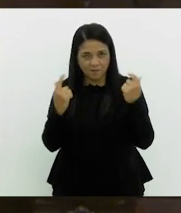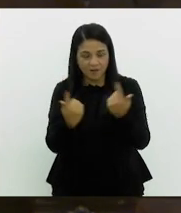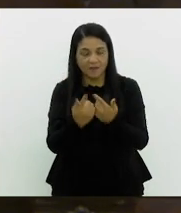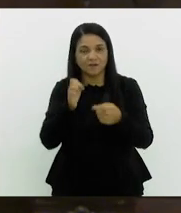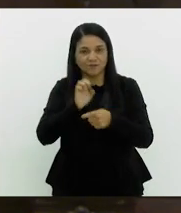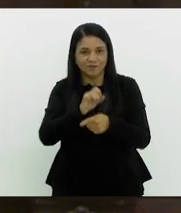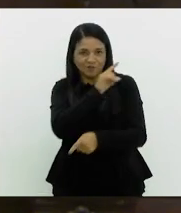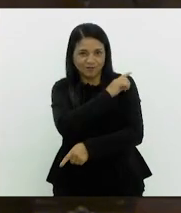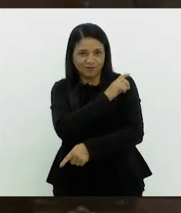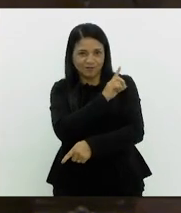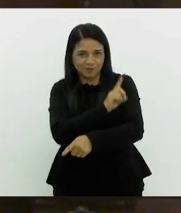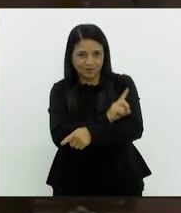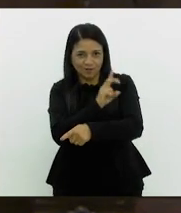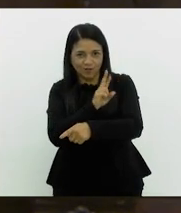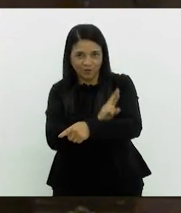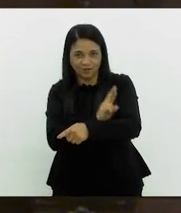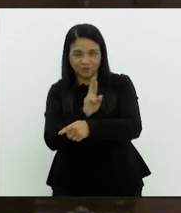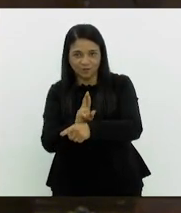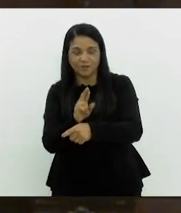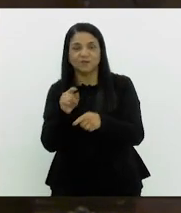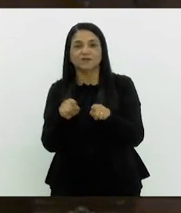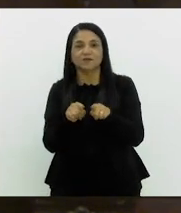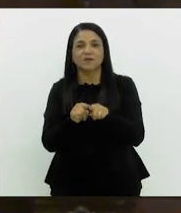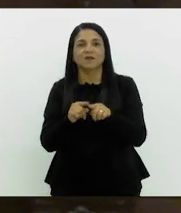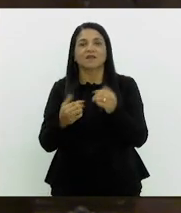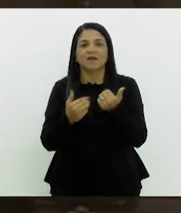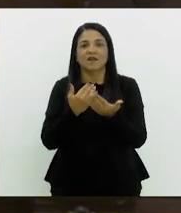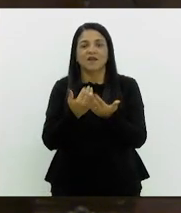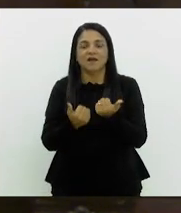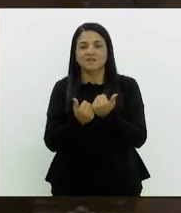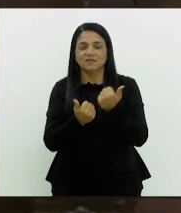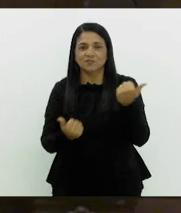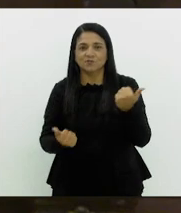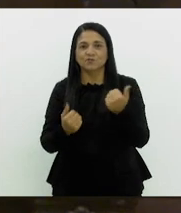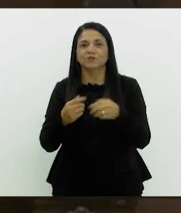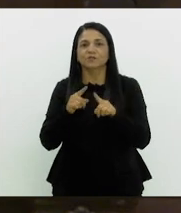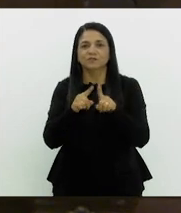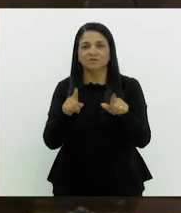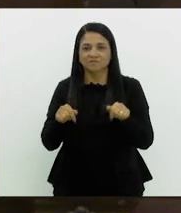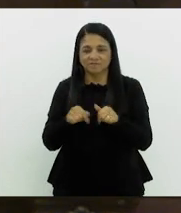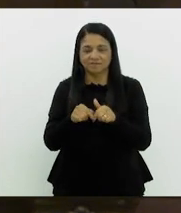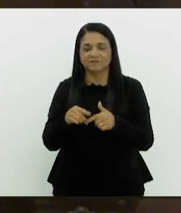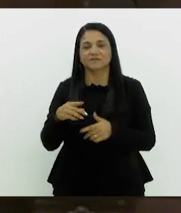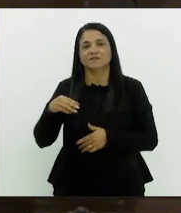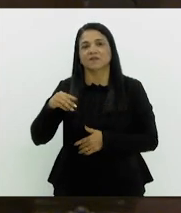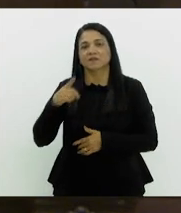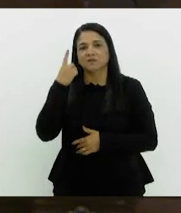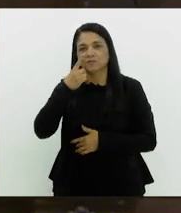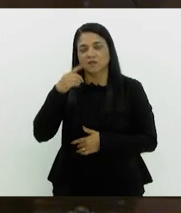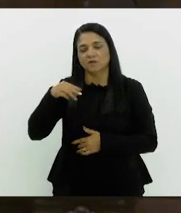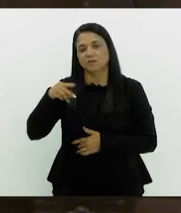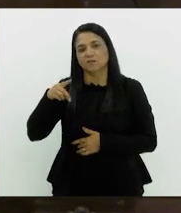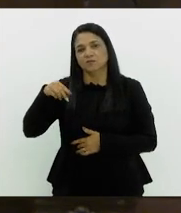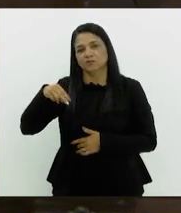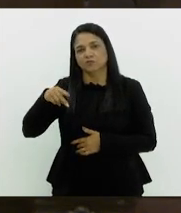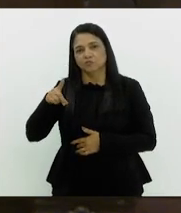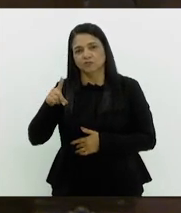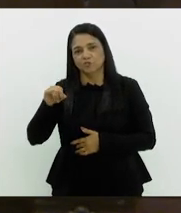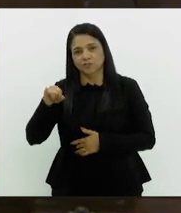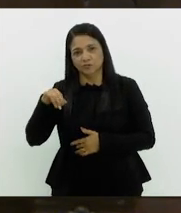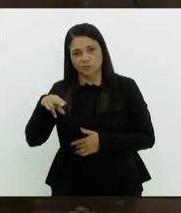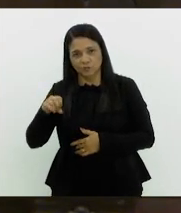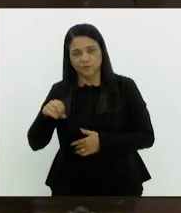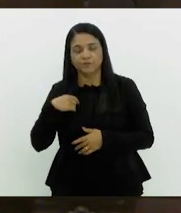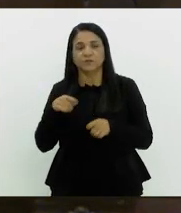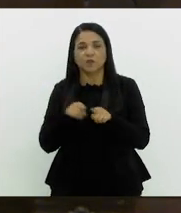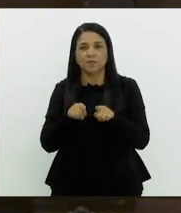o senhor Isaac Lima, assessor do gabinete do deputado Marcelo Dino, senhor Fernando Brandão, diretor-geral da UNALI, ele já teve